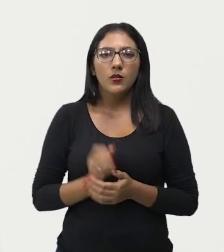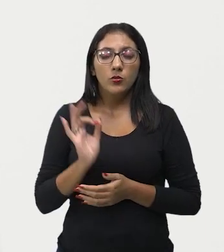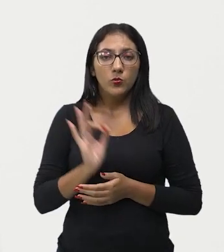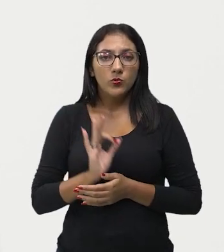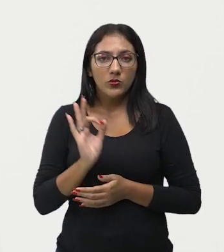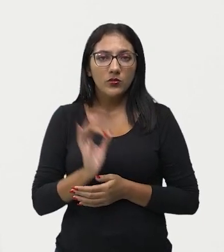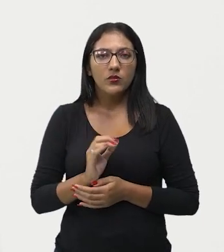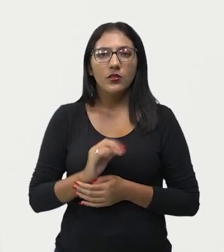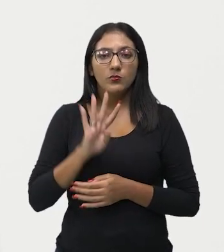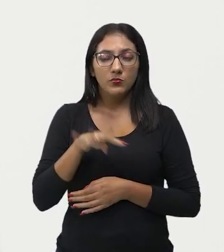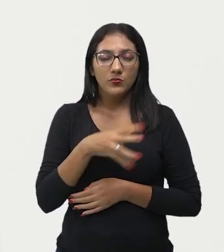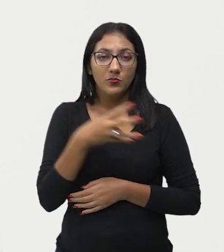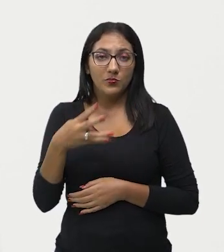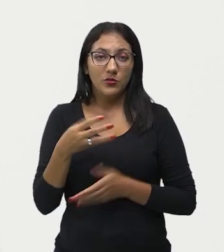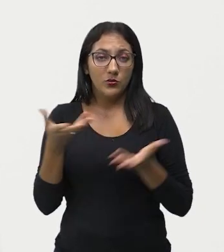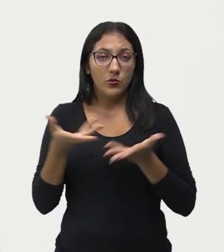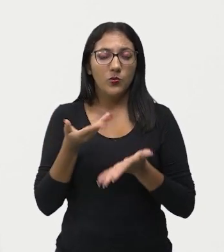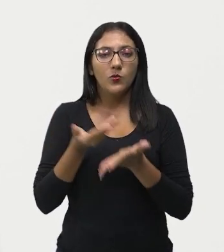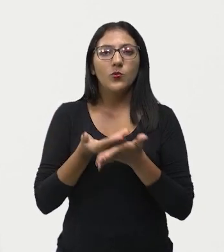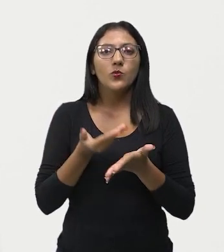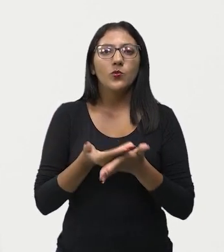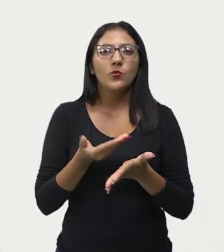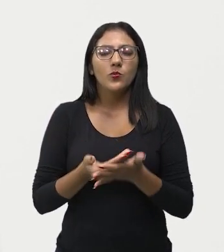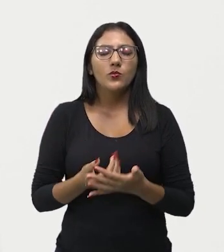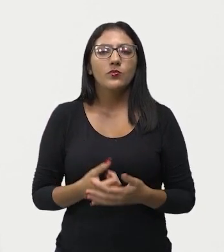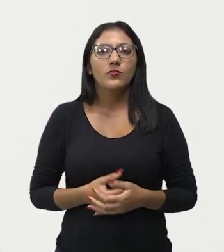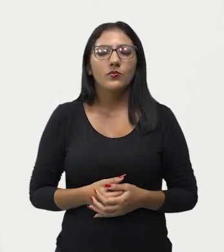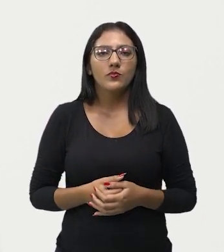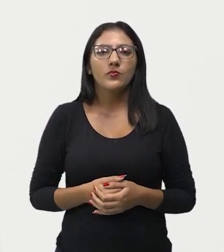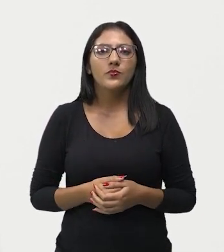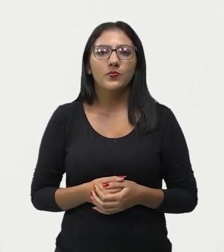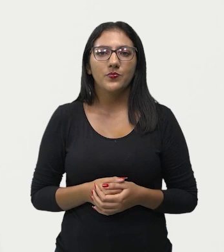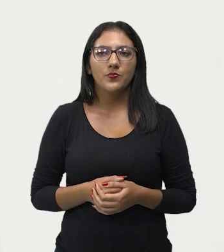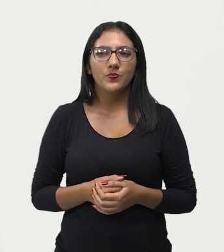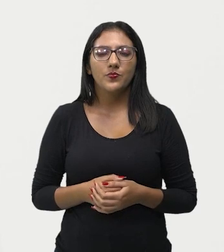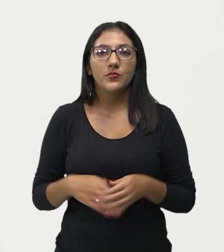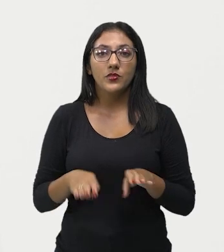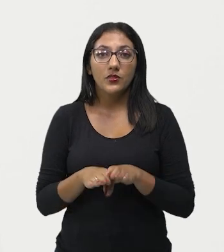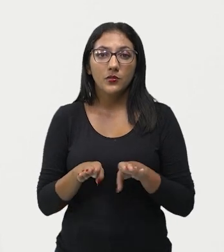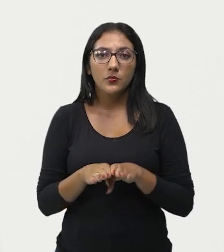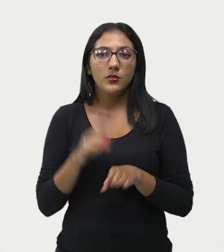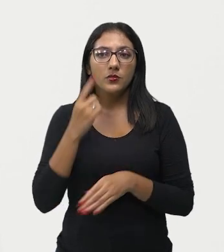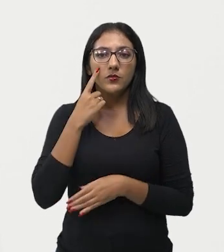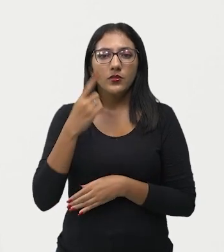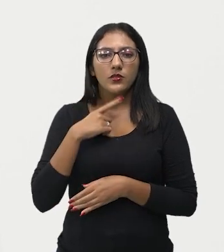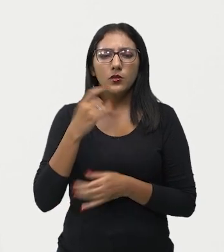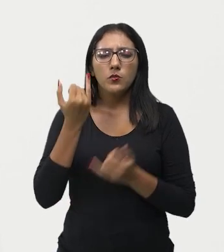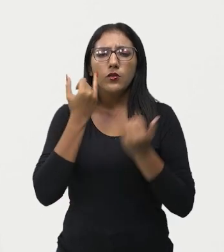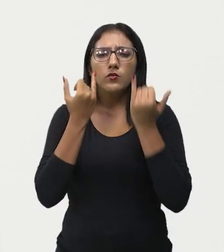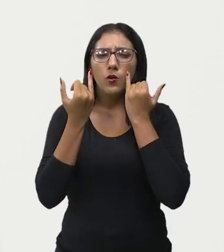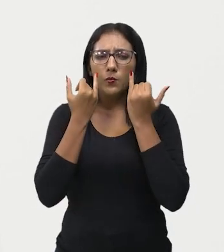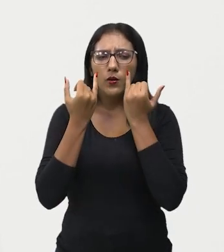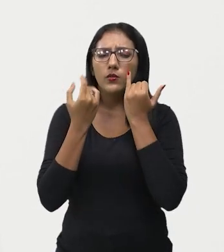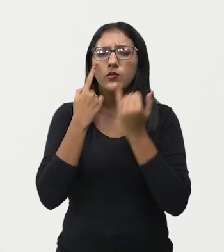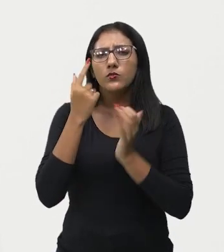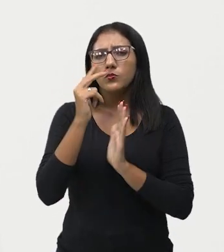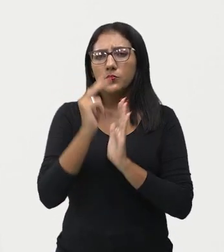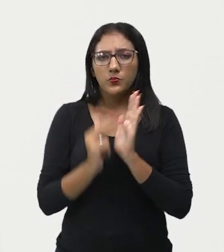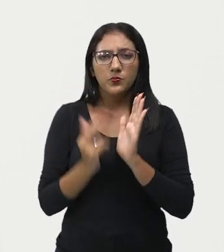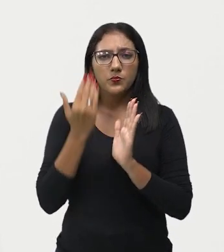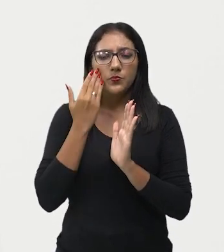estatística, né, que a gente está estudando na nossa aula de hoje. E aí, pessoal, tem uma questão que é uma notícia também. Ó. Olha o que diz essa